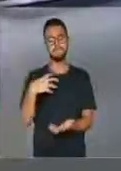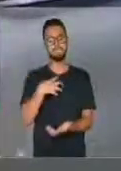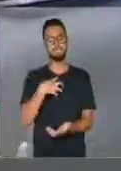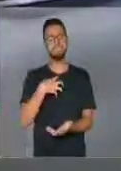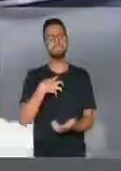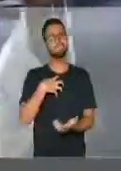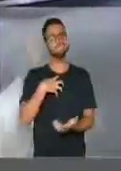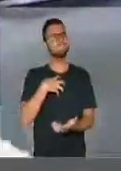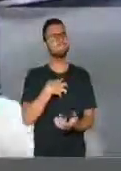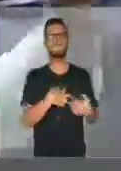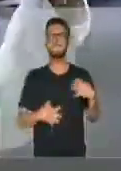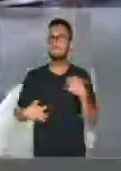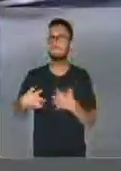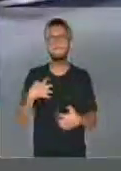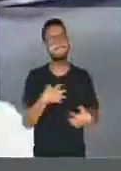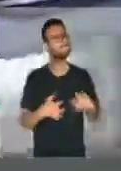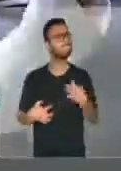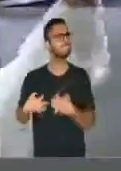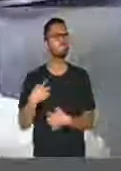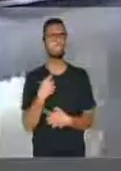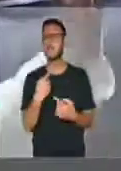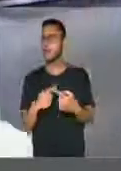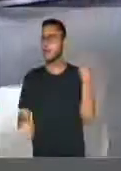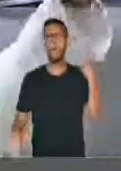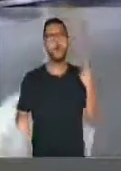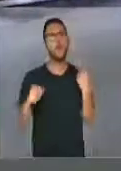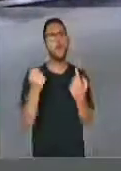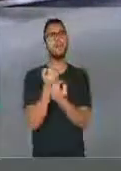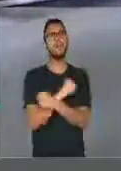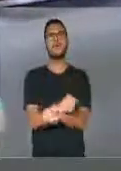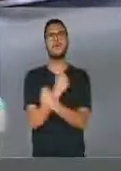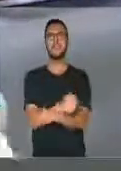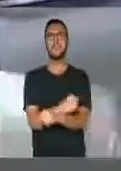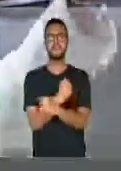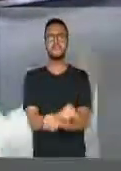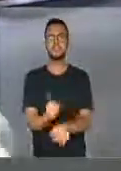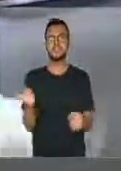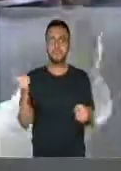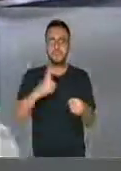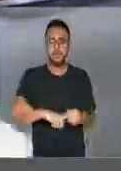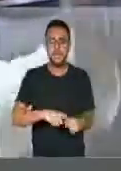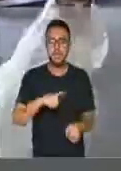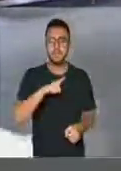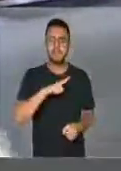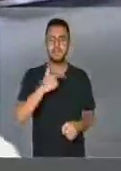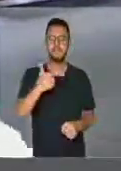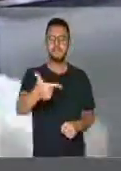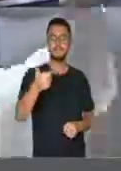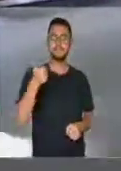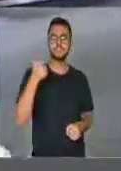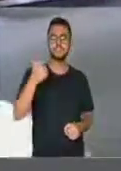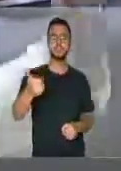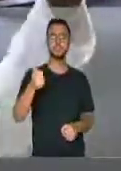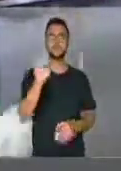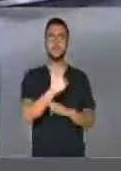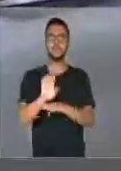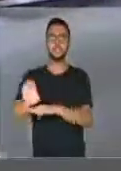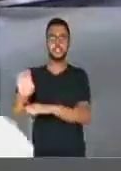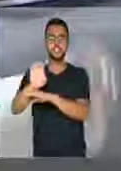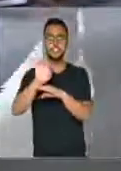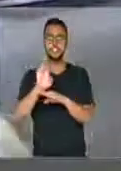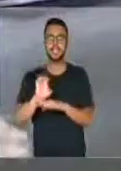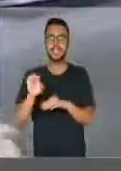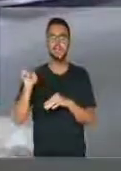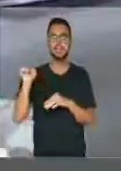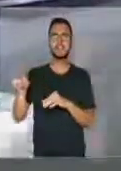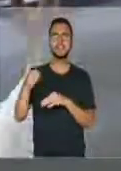revoltadamente dizer que não concordamos com a escravidão de volta. Tem 21 estados onde os